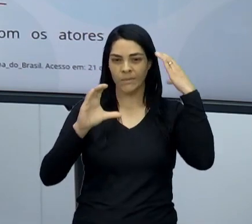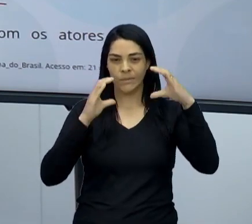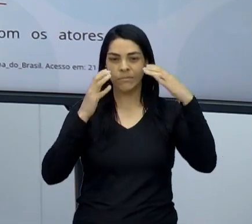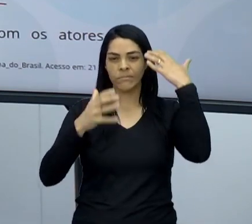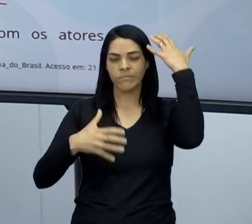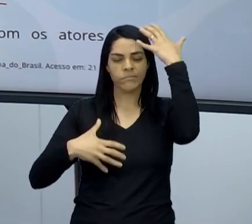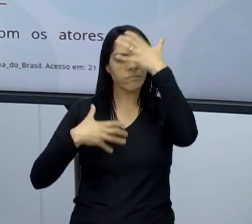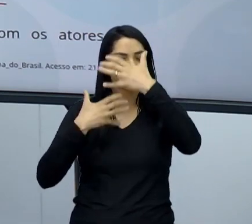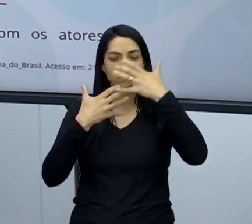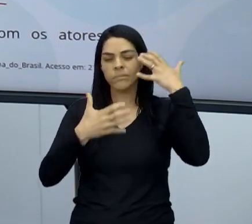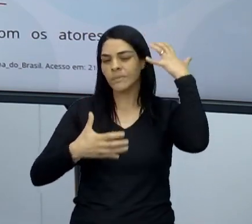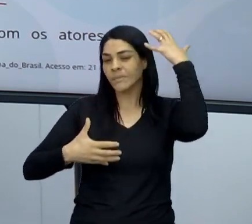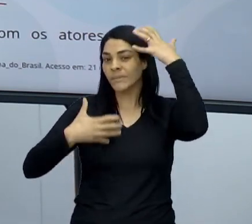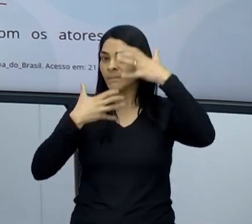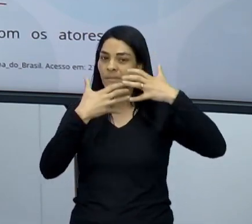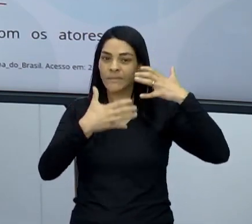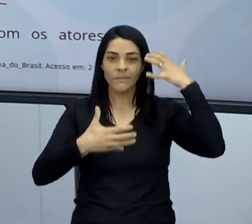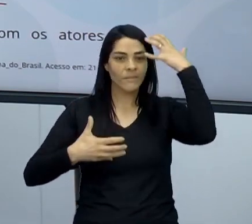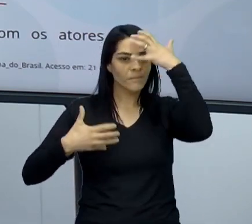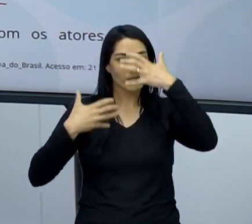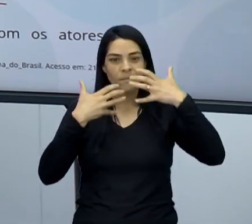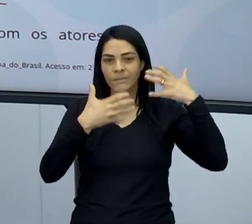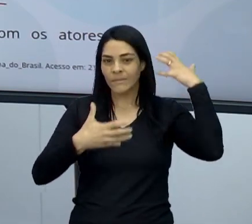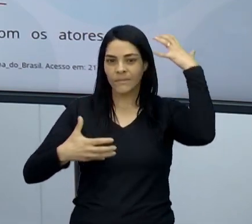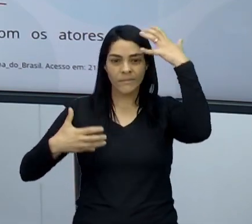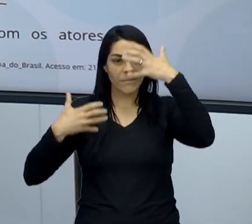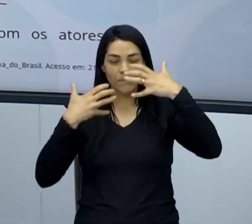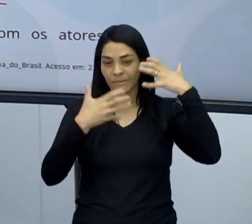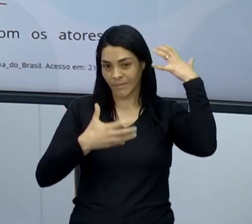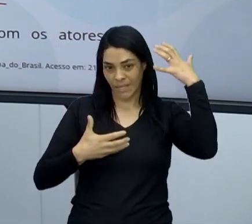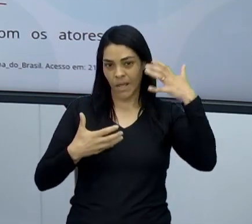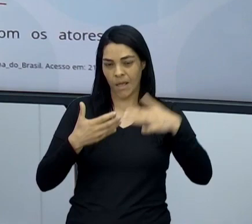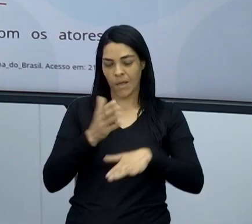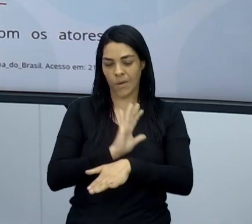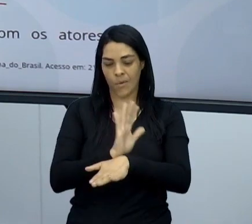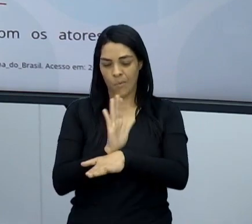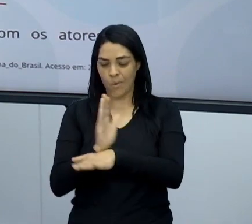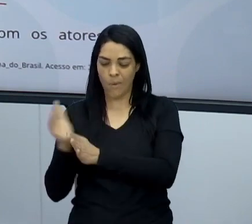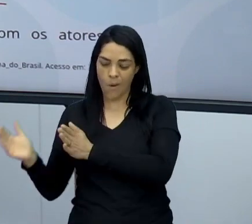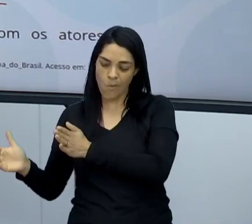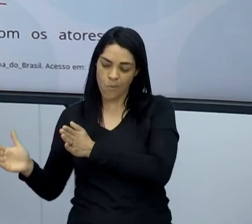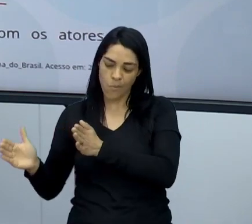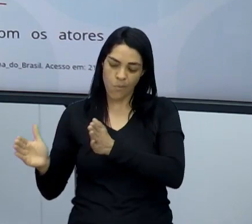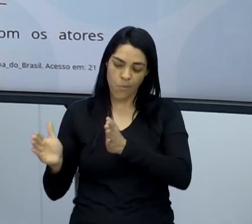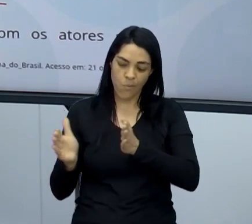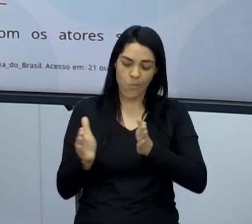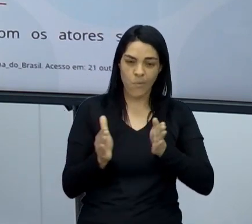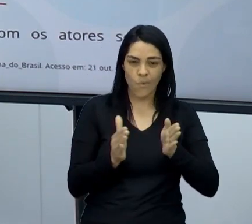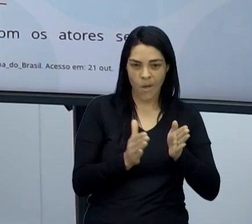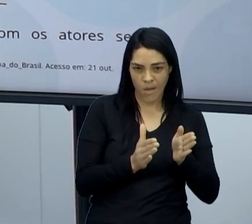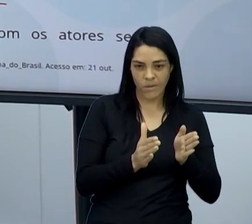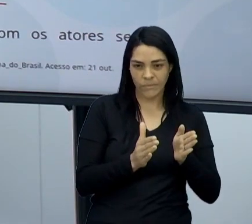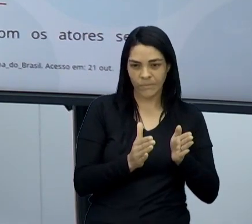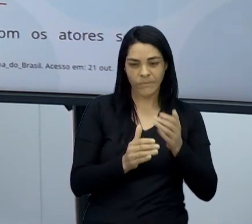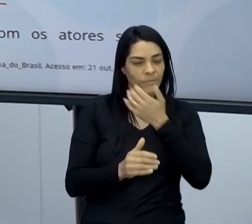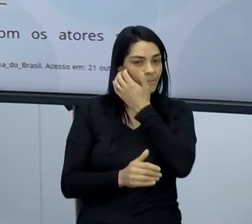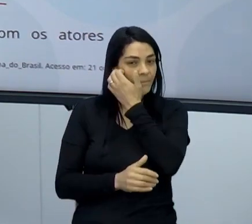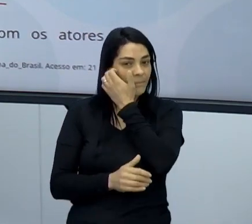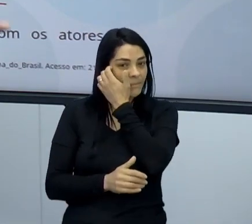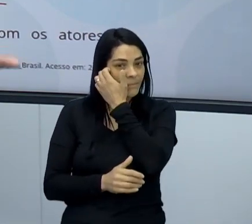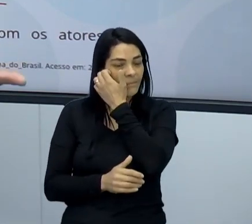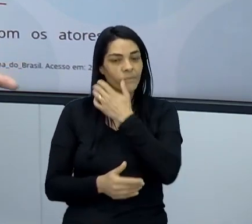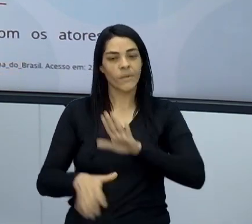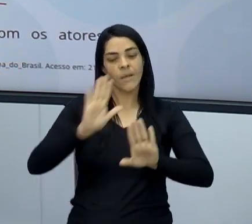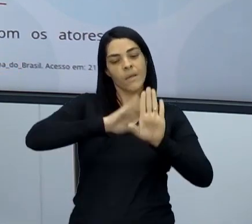Você passa o filme, projeta o filme, o projetor passa o filme e atrás as pessoas